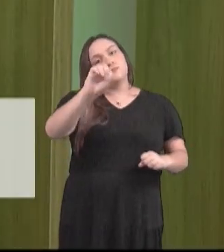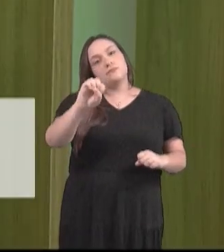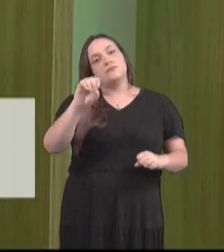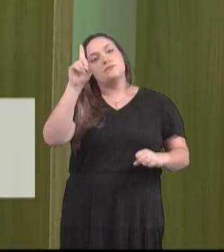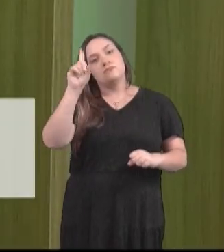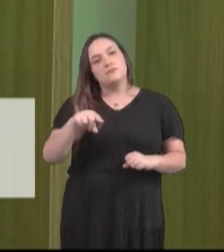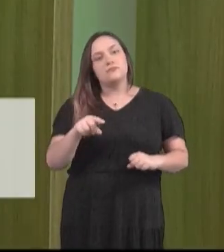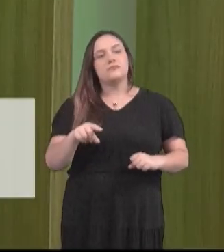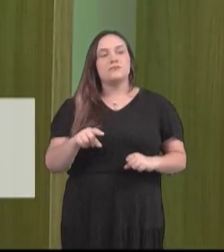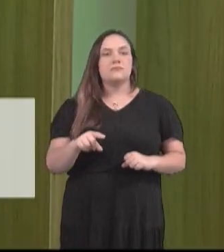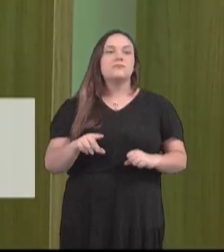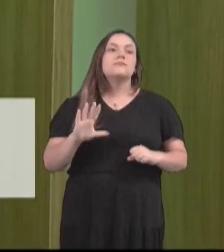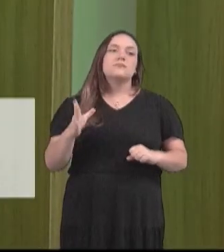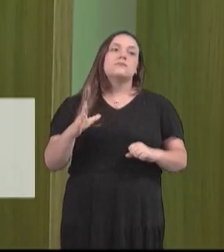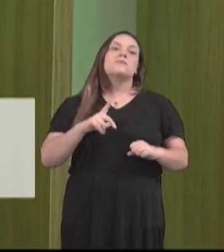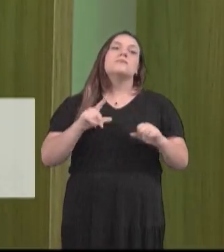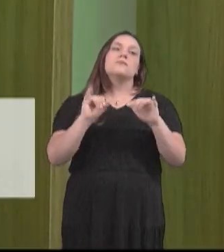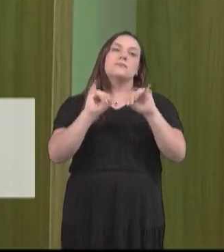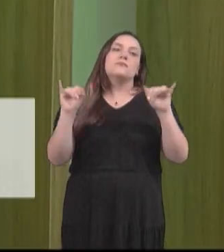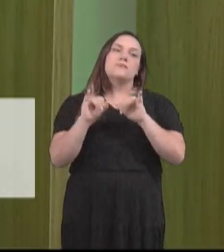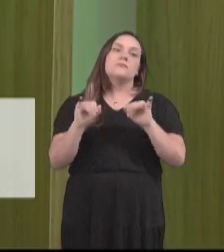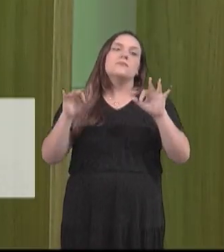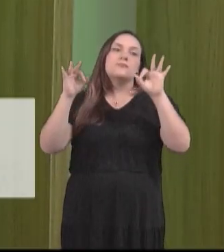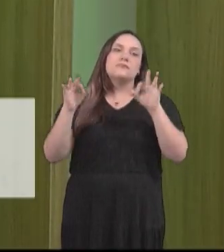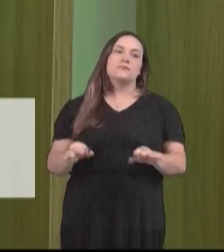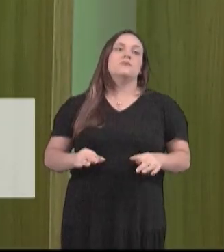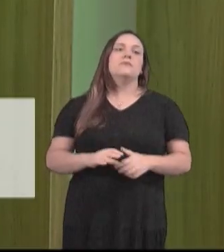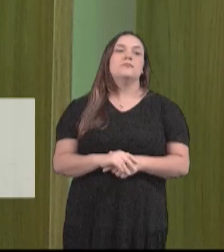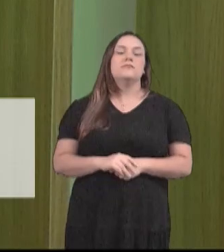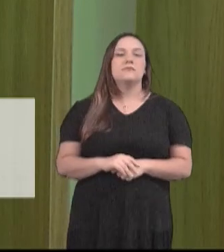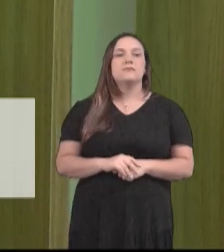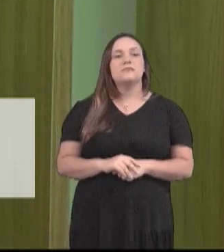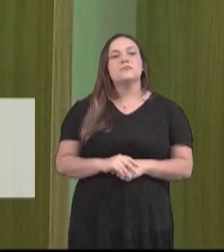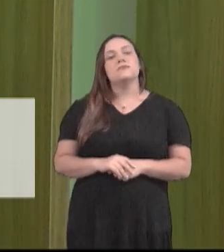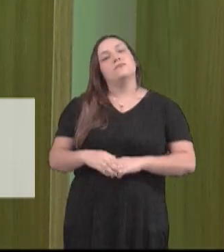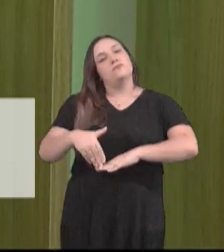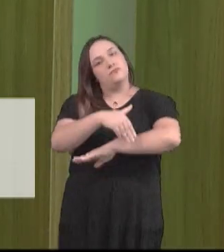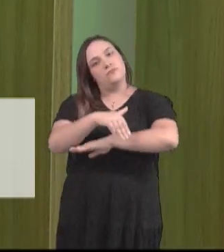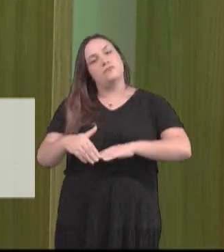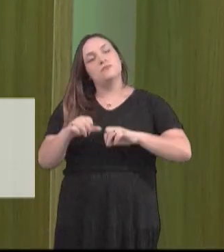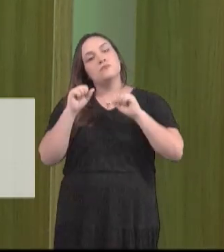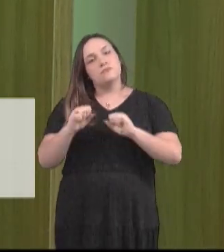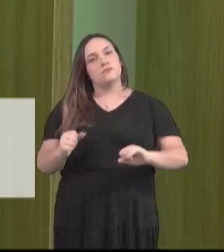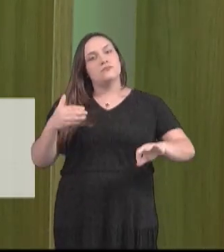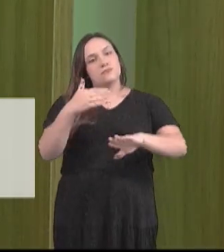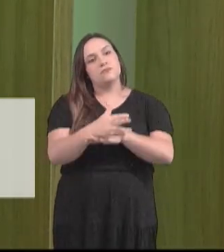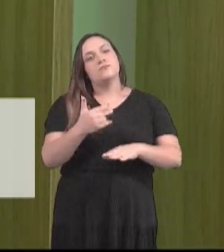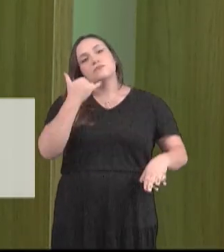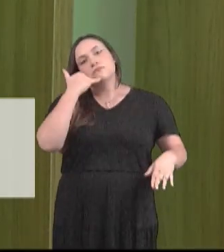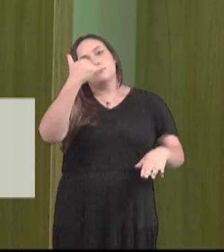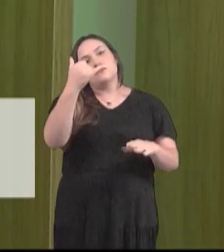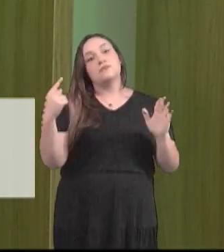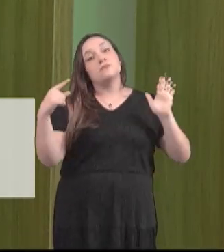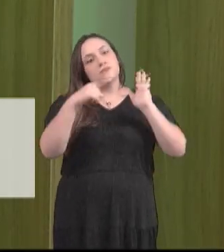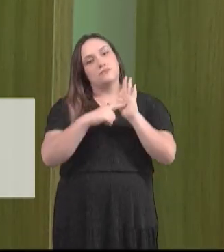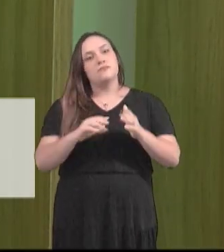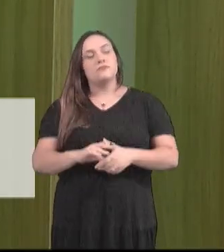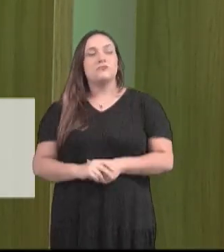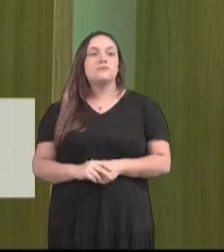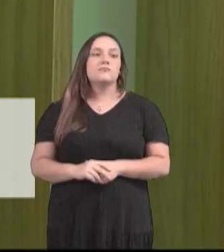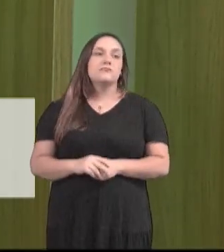essa reportagem, traz as informações, os endereços, os disque denúncia,